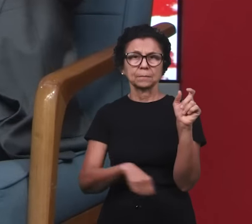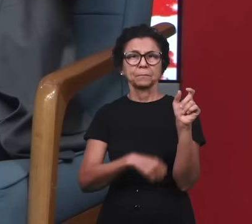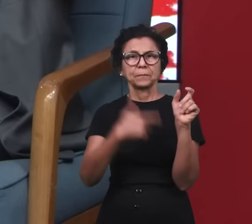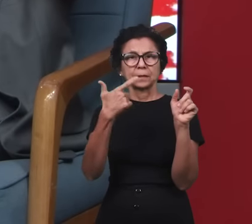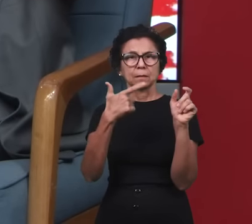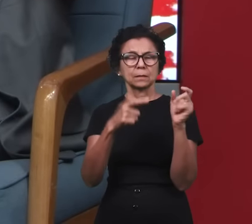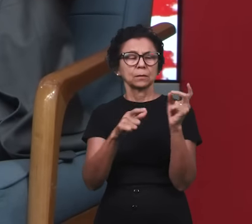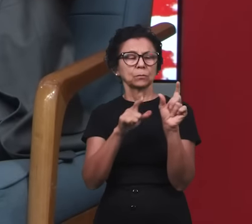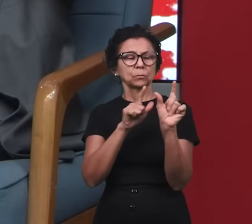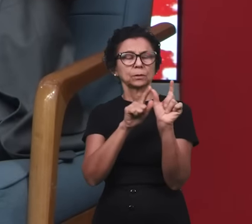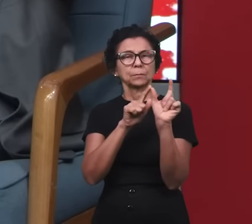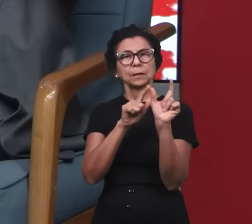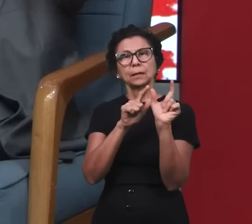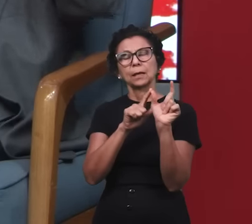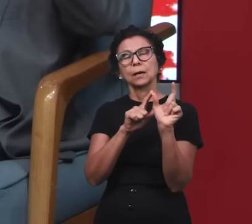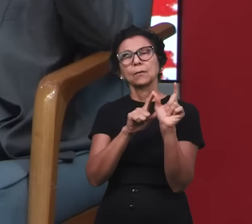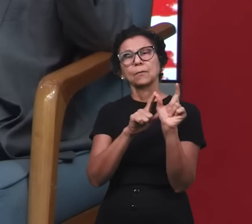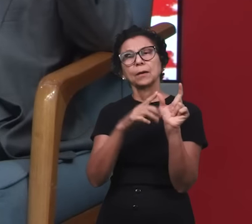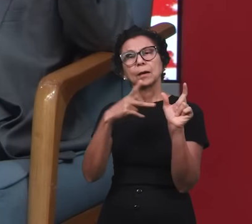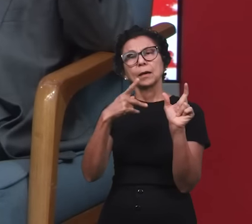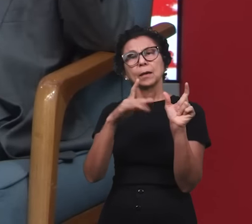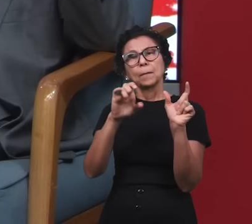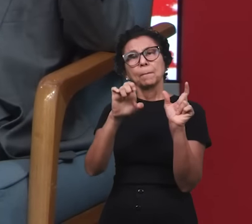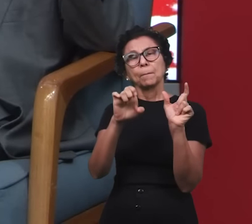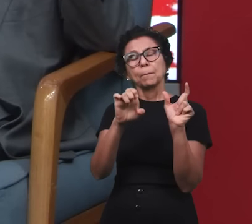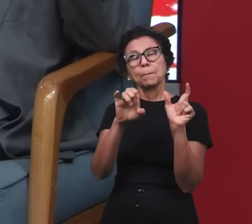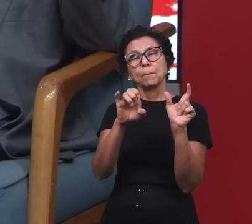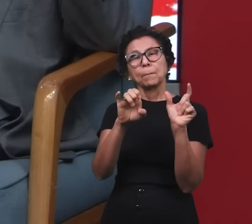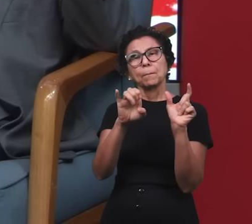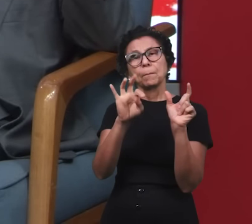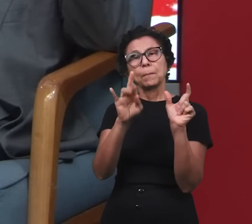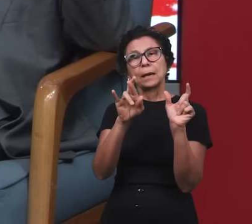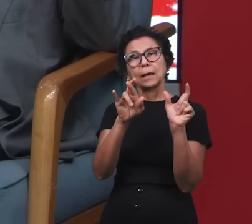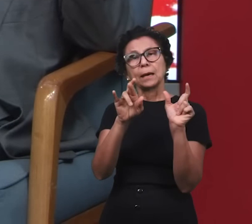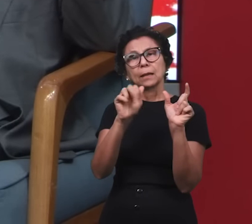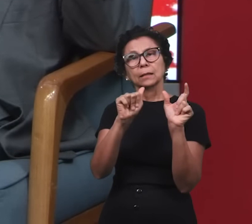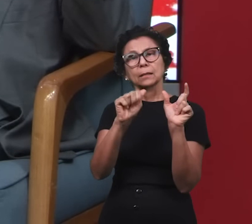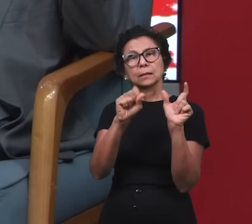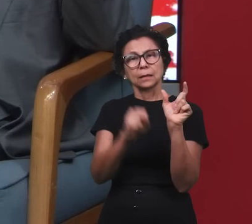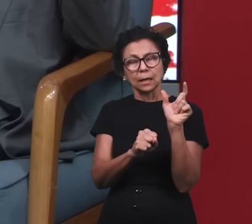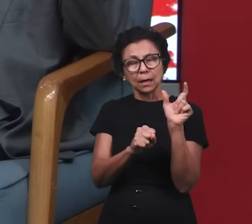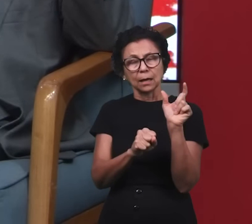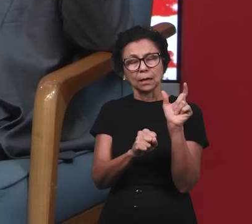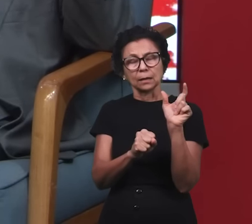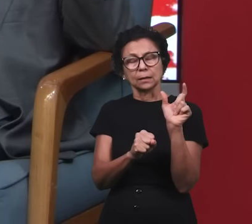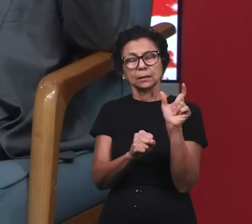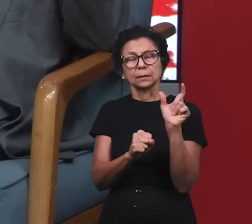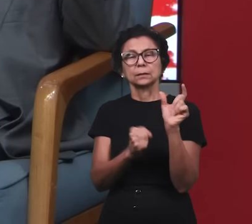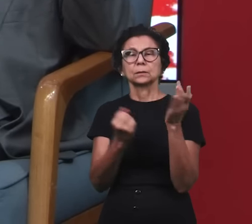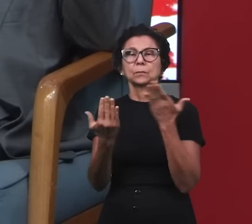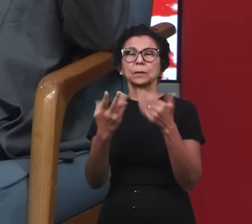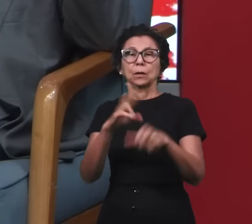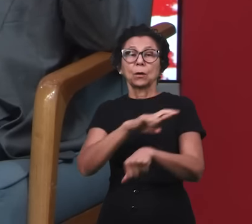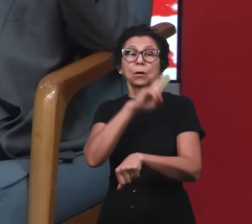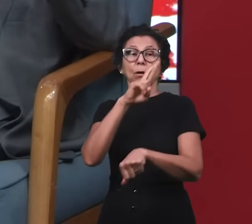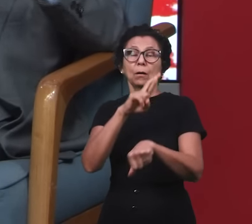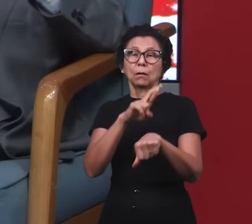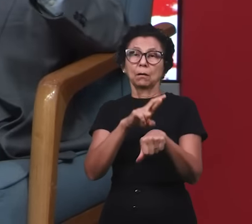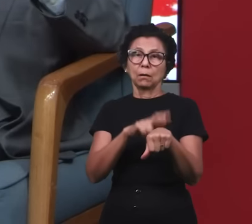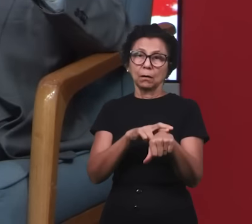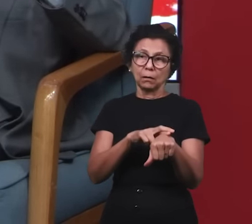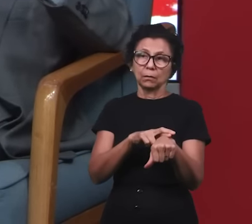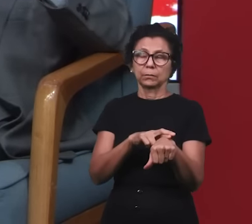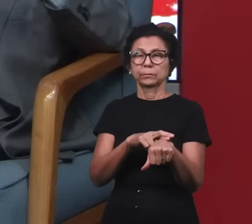Então, você é um pedaço de pedra, porém sobre esta rocha edificarei a minha igreja.